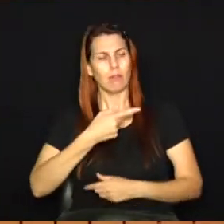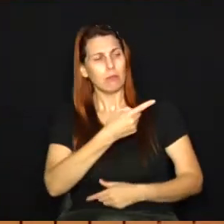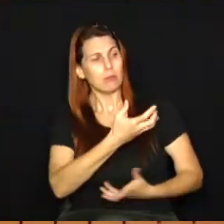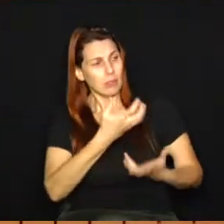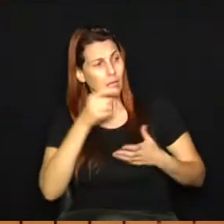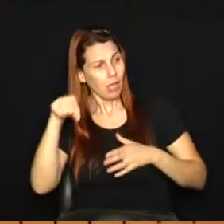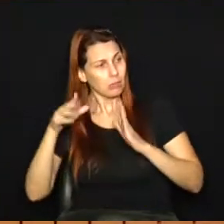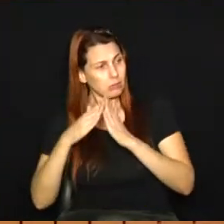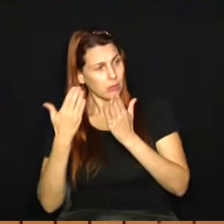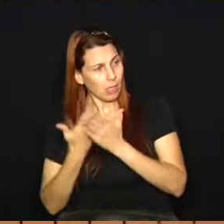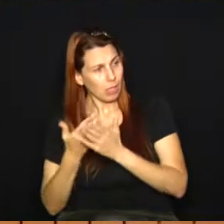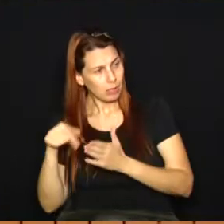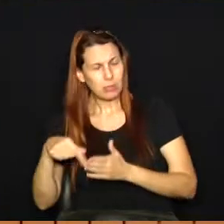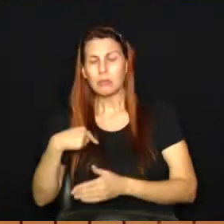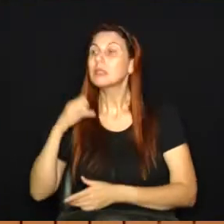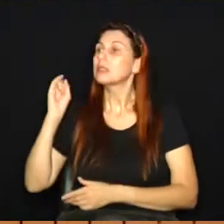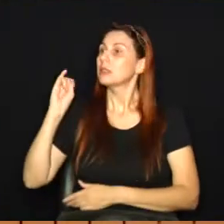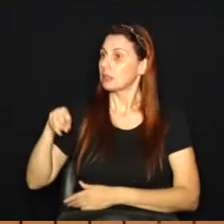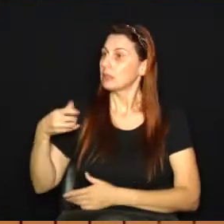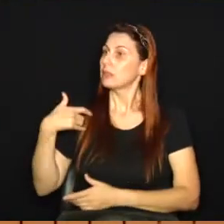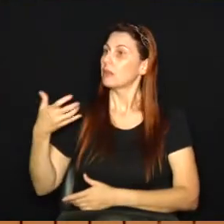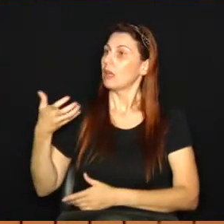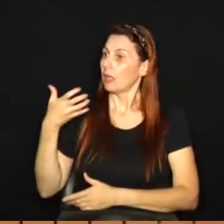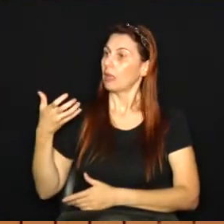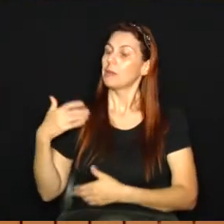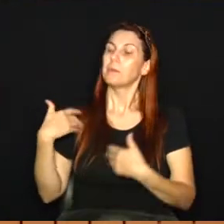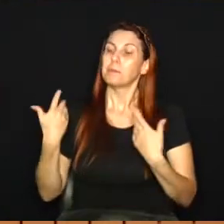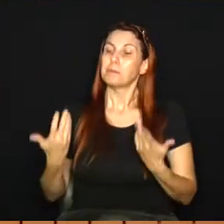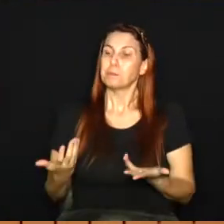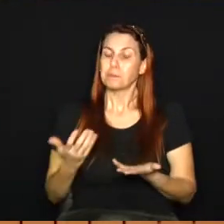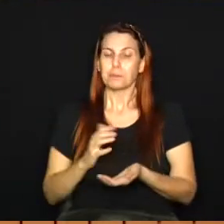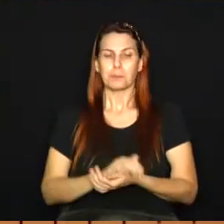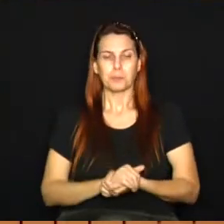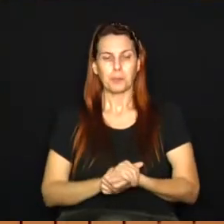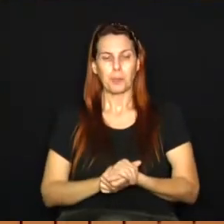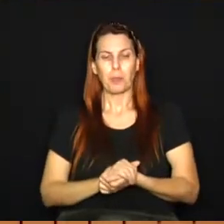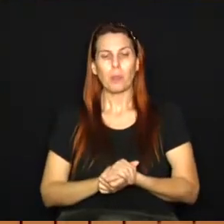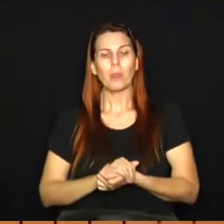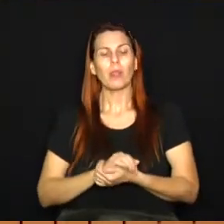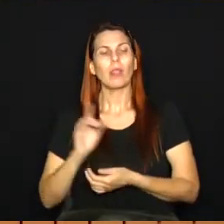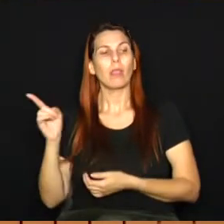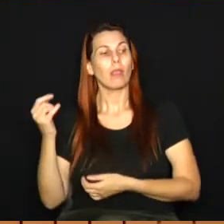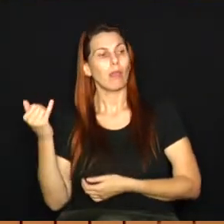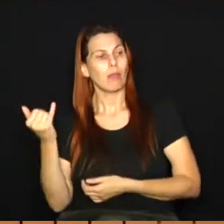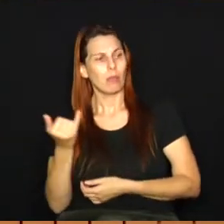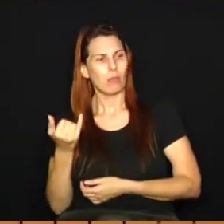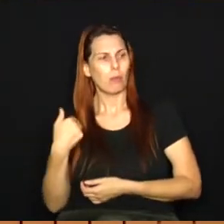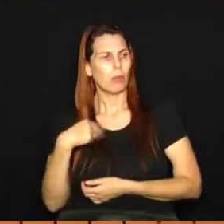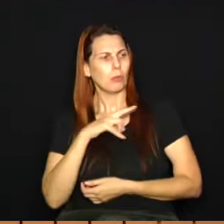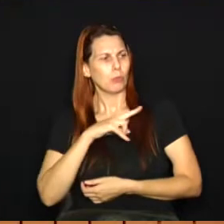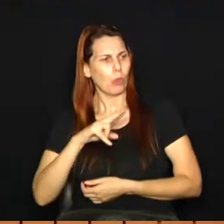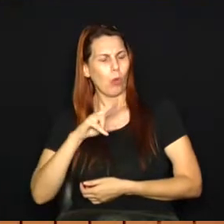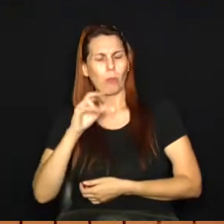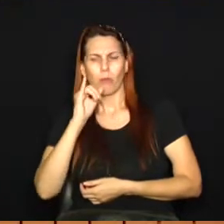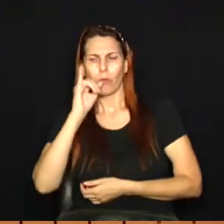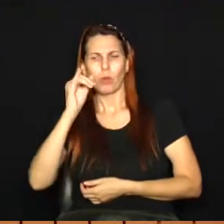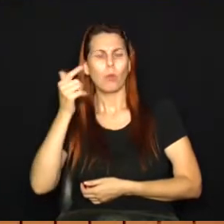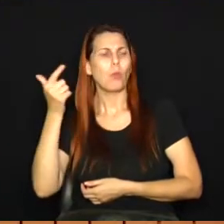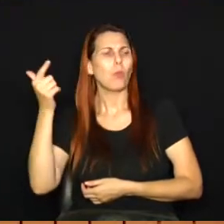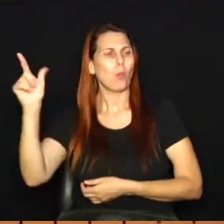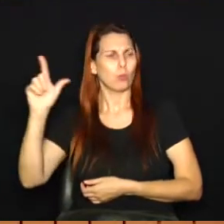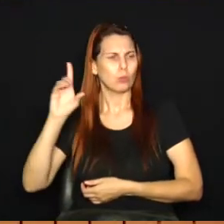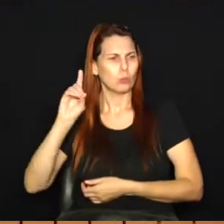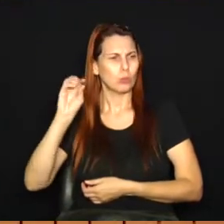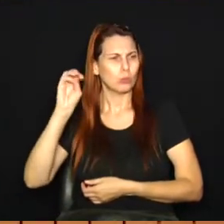Né? Eu falei, quero. Aí então me falou meu nome para Dom Bruno, teve um